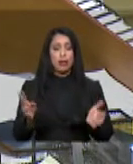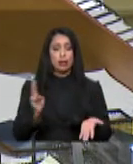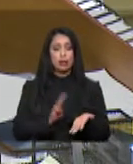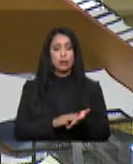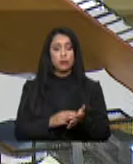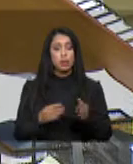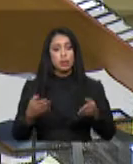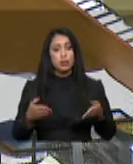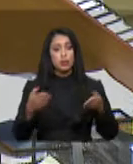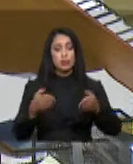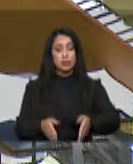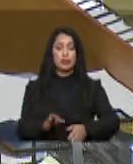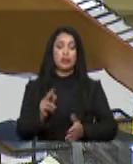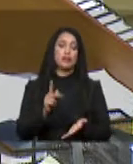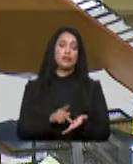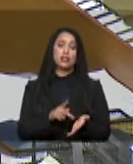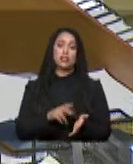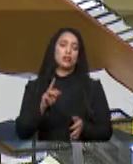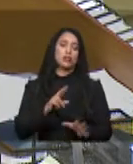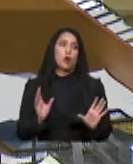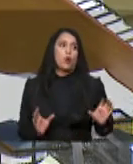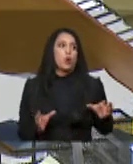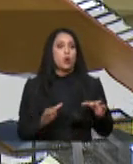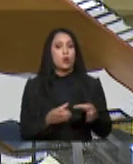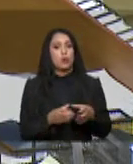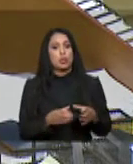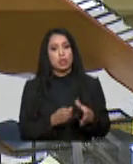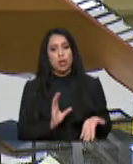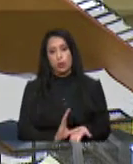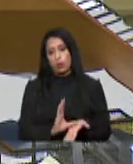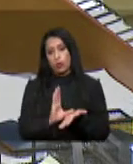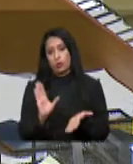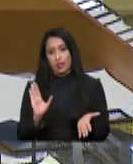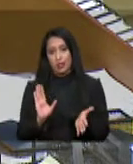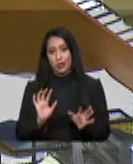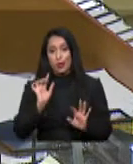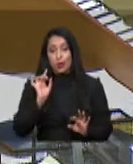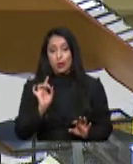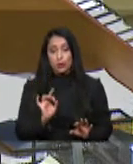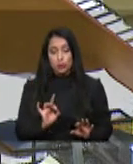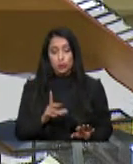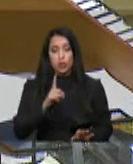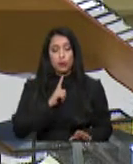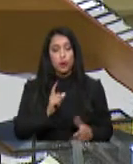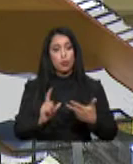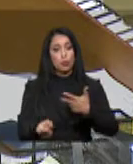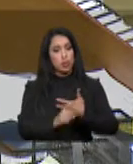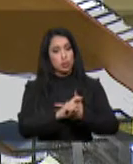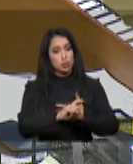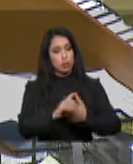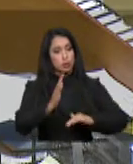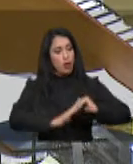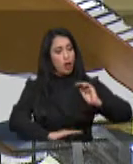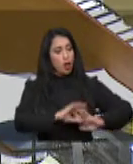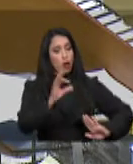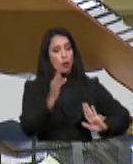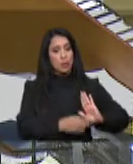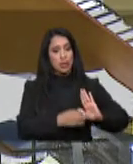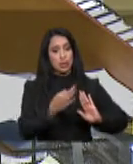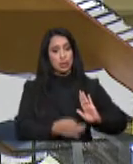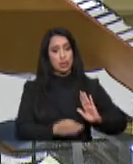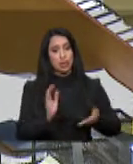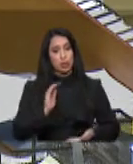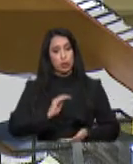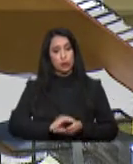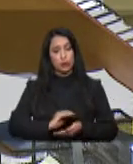Na verdade, nem mesmo criou um comitê ou conselho para geri-lo, apenas conferiu ao Poder Executivo a competência para regulamentar o fundo.